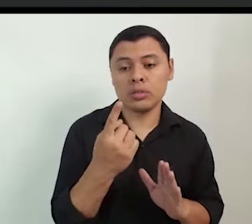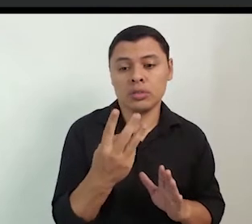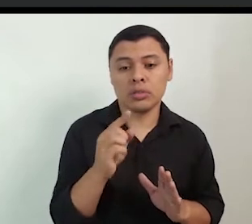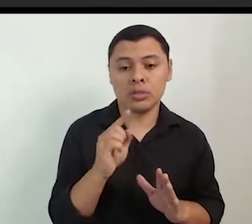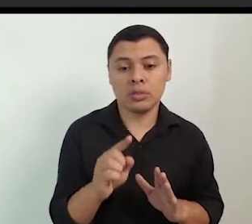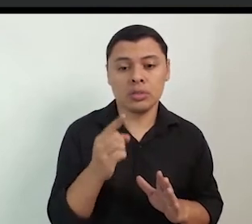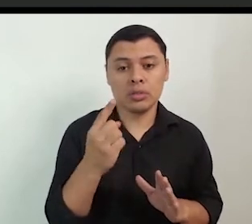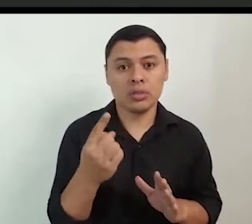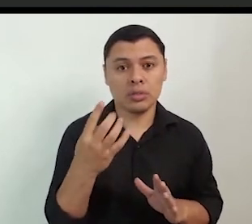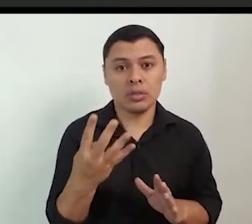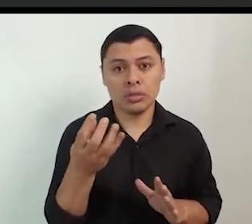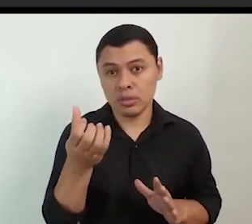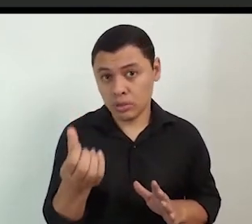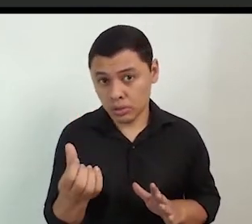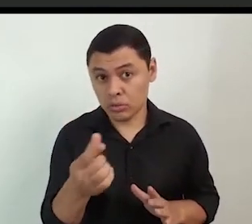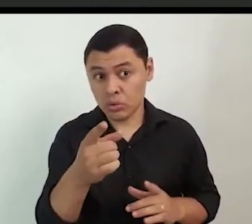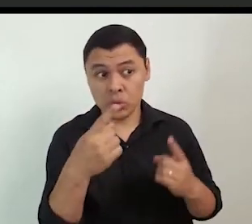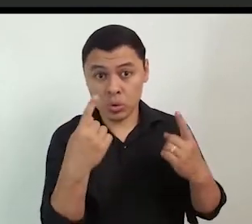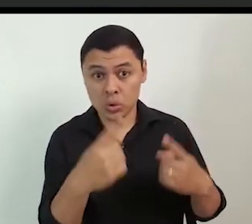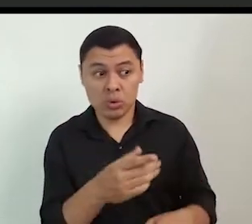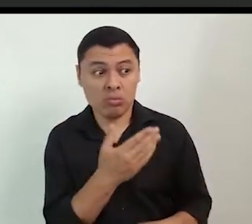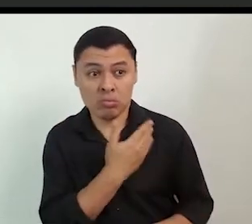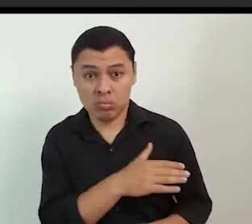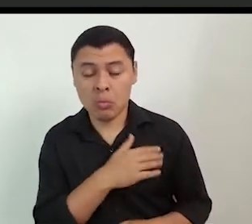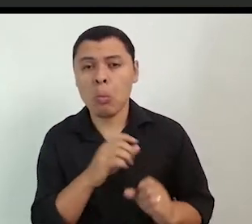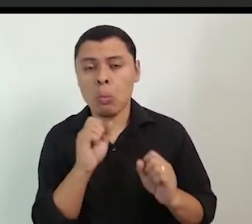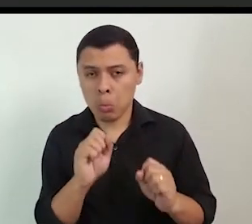e pode sofrer pena de